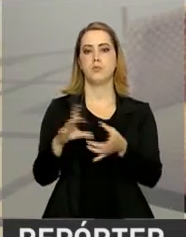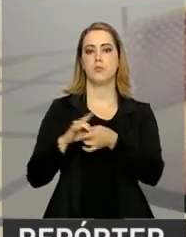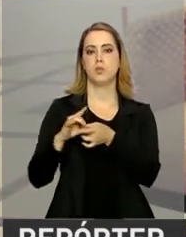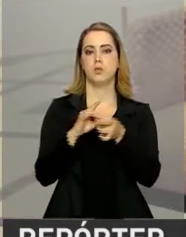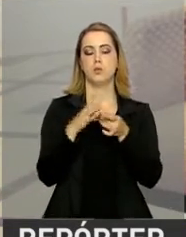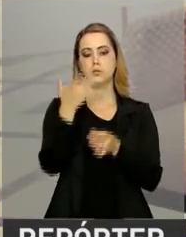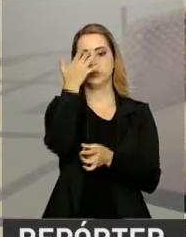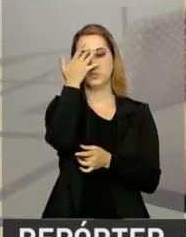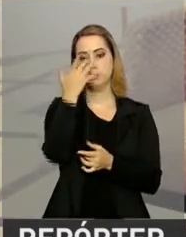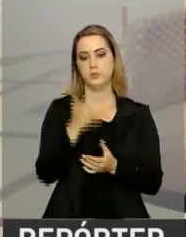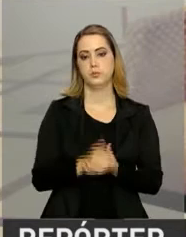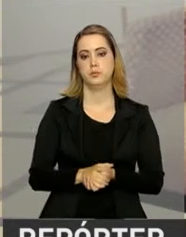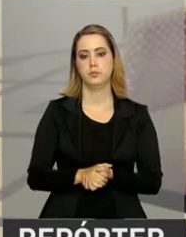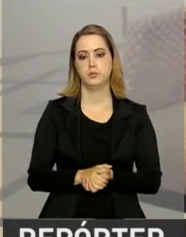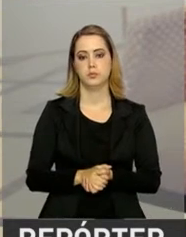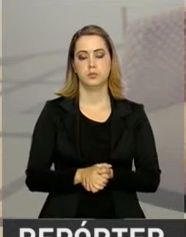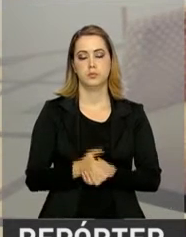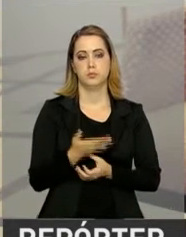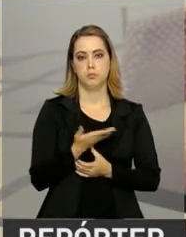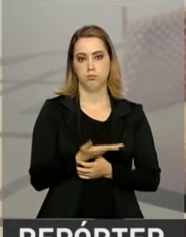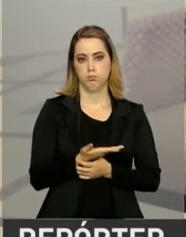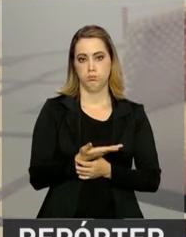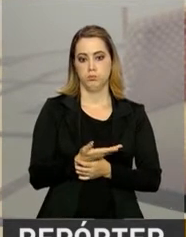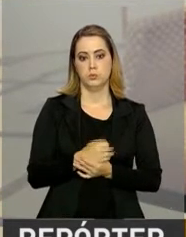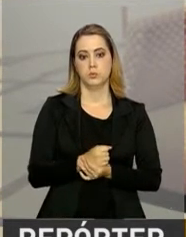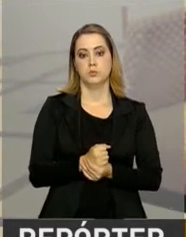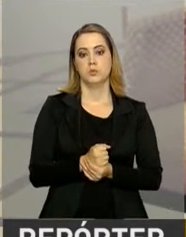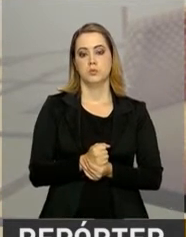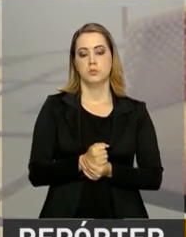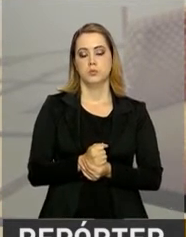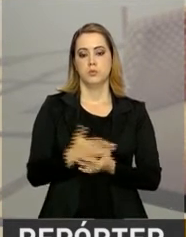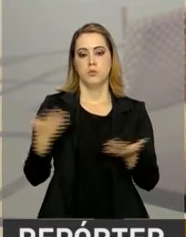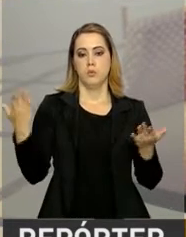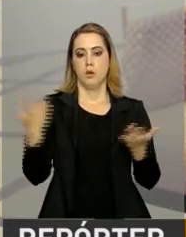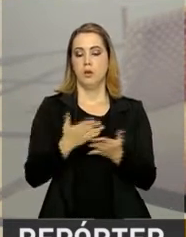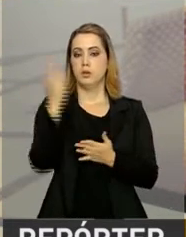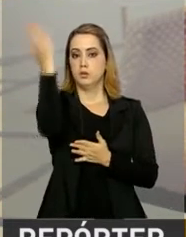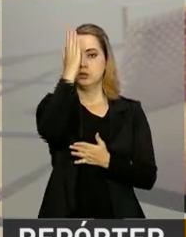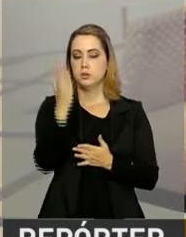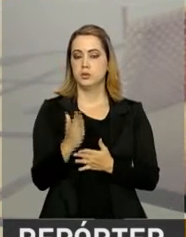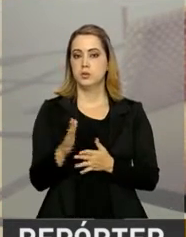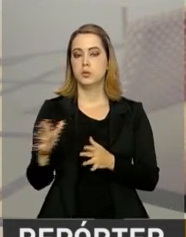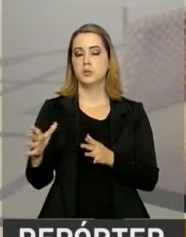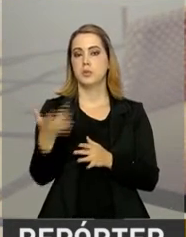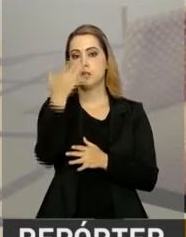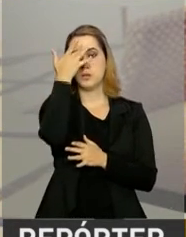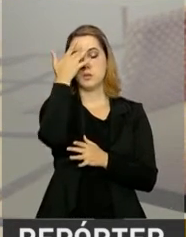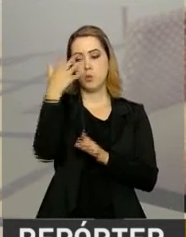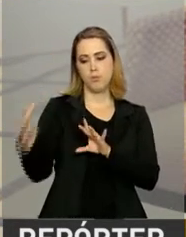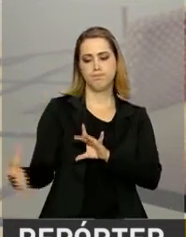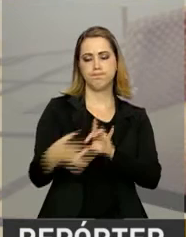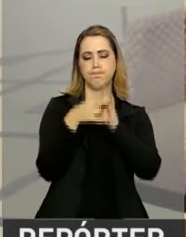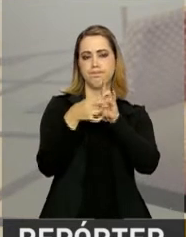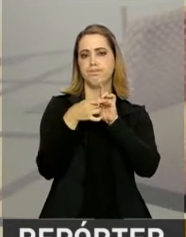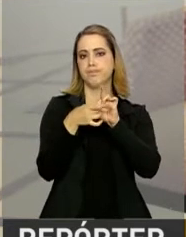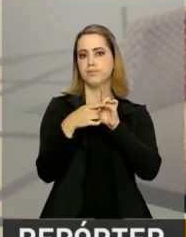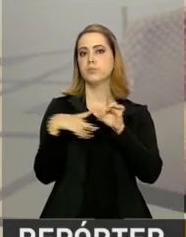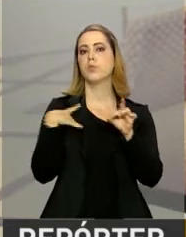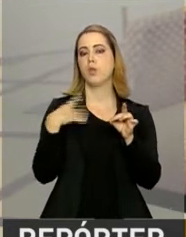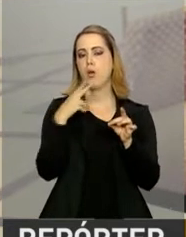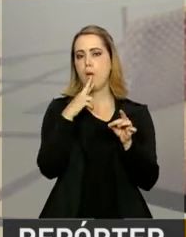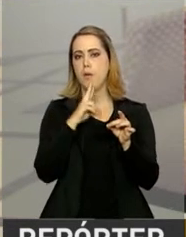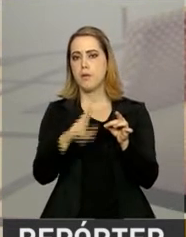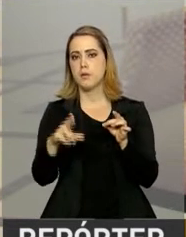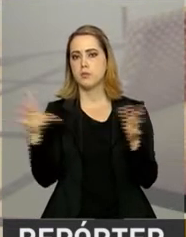A bilateral com a Índia colocou o Brasil e a Índia num patamar diferente de relacionamento. Nós temos resultados agora concretos por